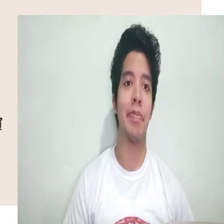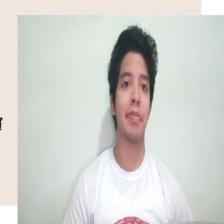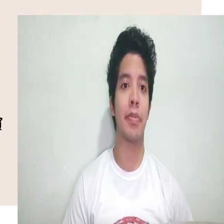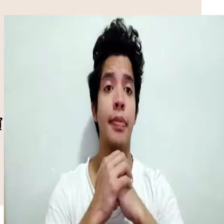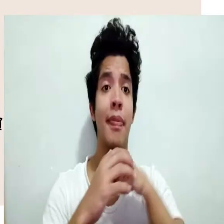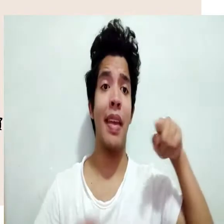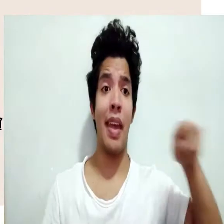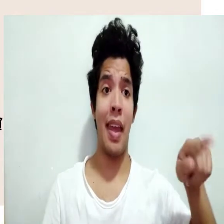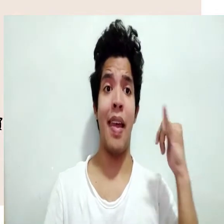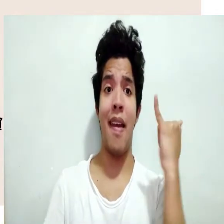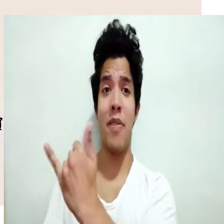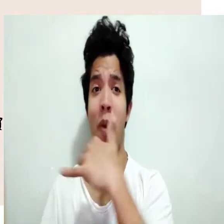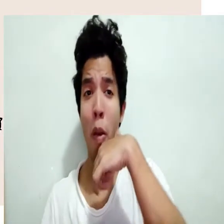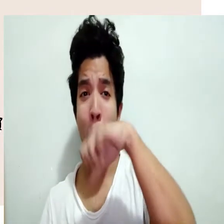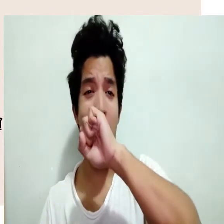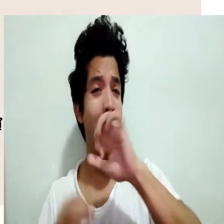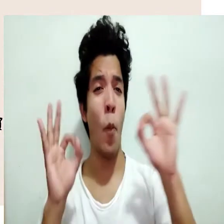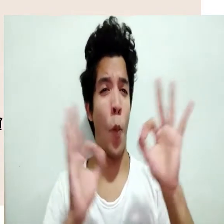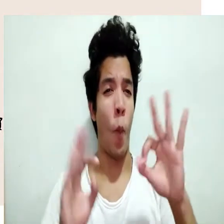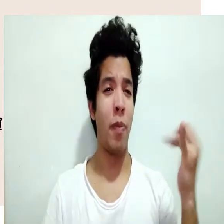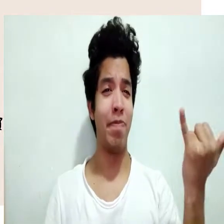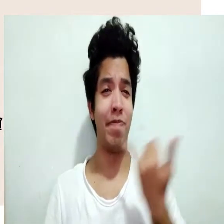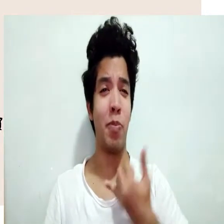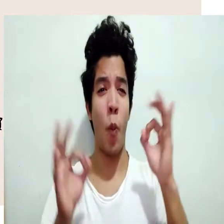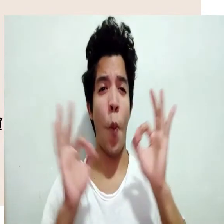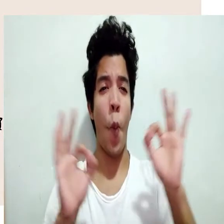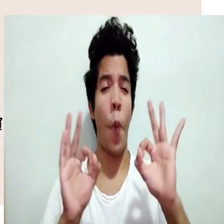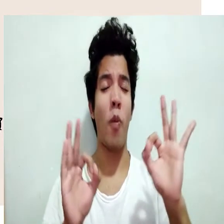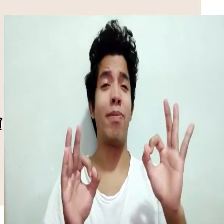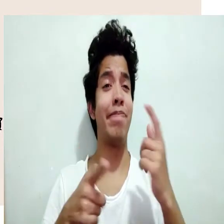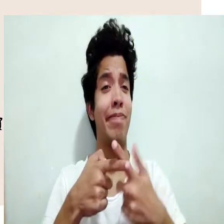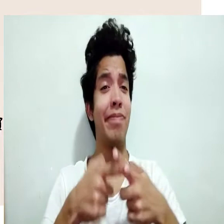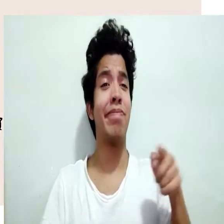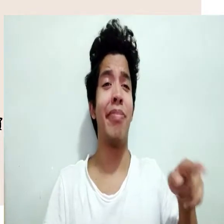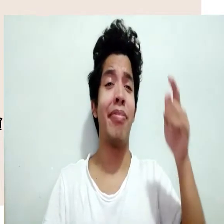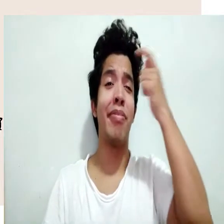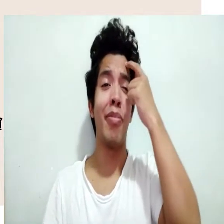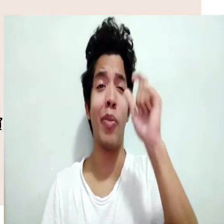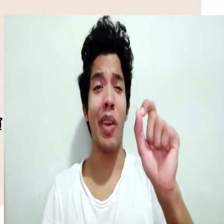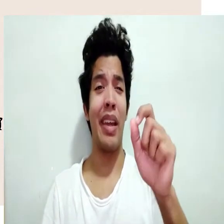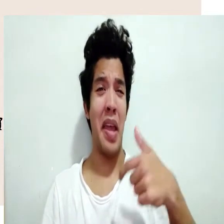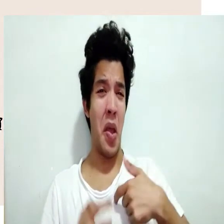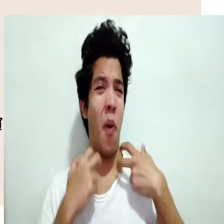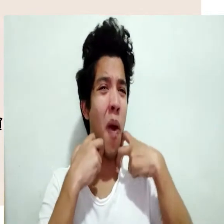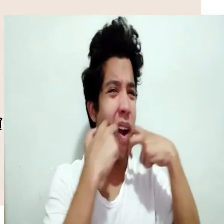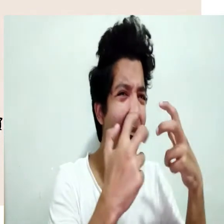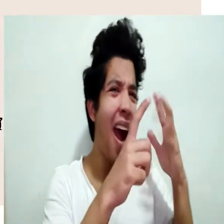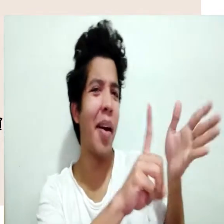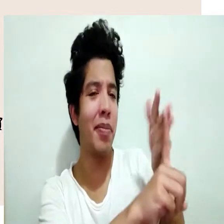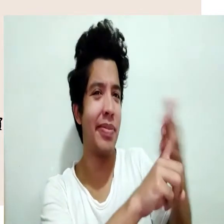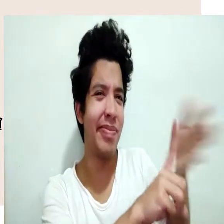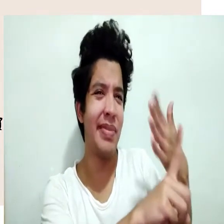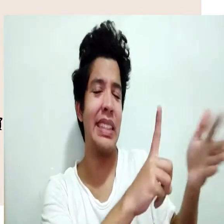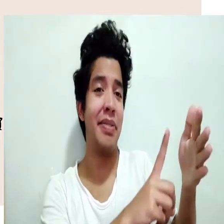Talvez por isso ela não tenha contado para a mãe. Talvez por isso ela não tenha contado para mim. Pensou que eu gritar com ela, bater alguma